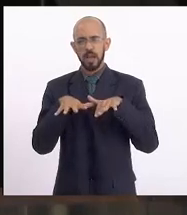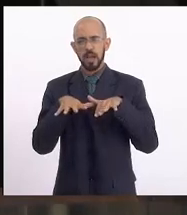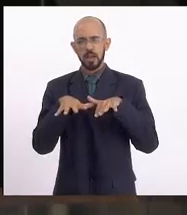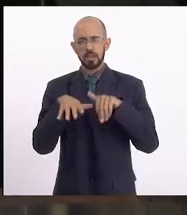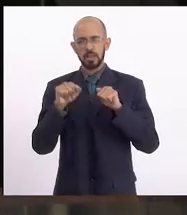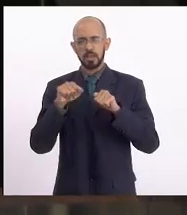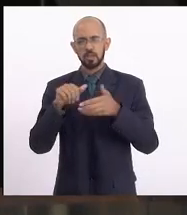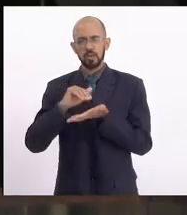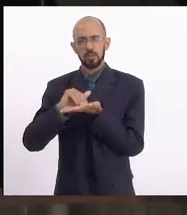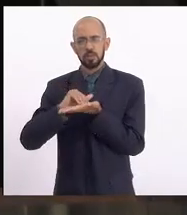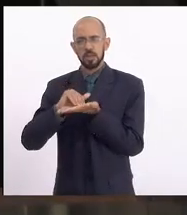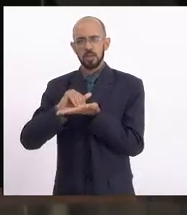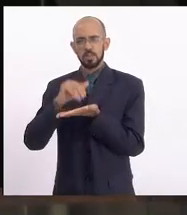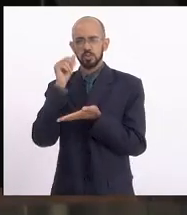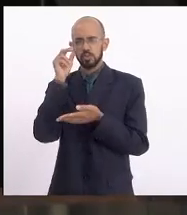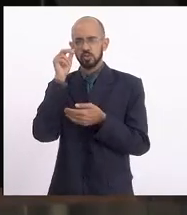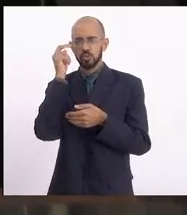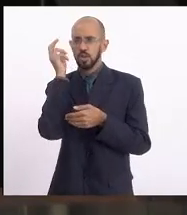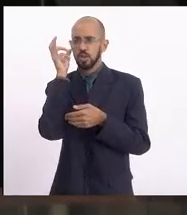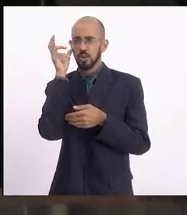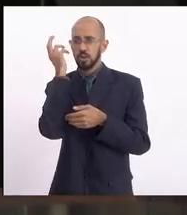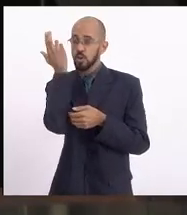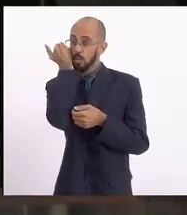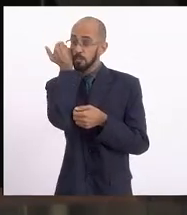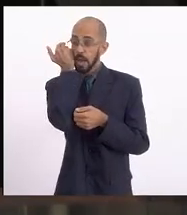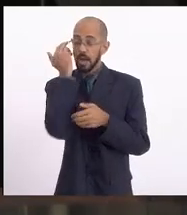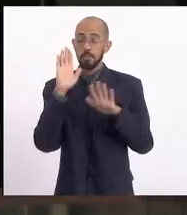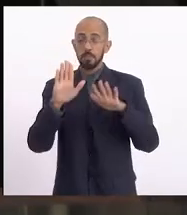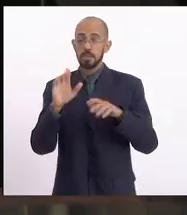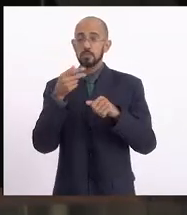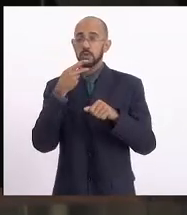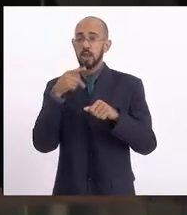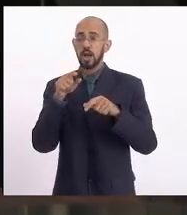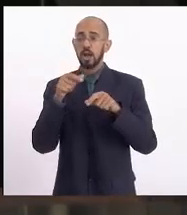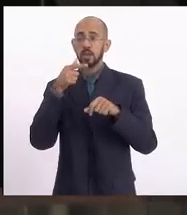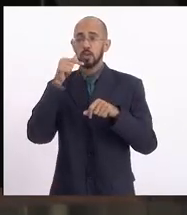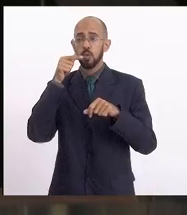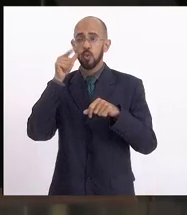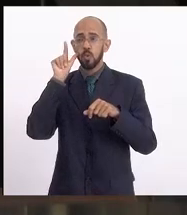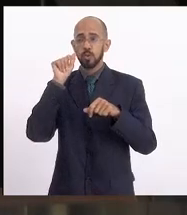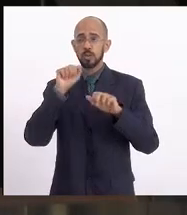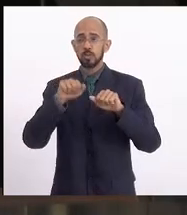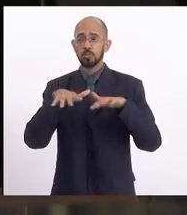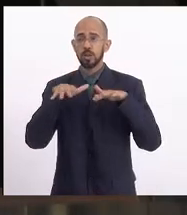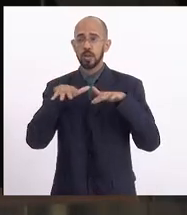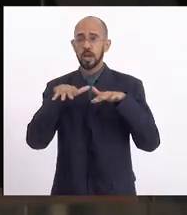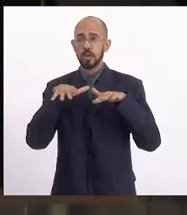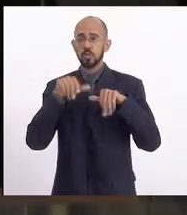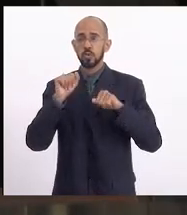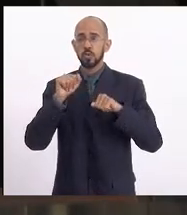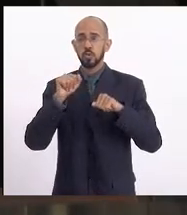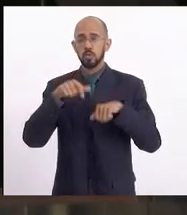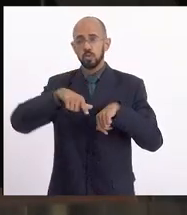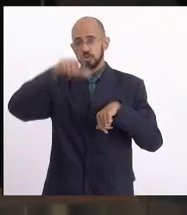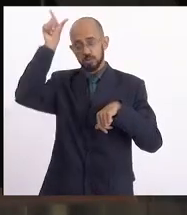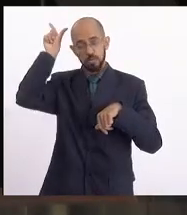verdade. Mas quero, em primeiro lugar, dizer que ontem, no plenário, o deputado Luiz Paulo e